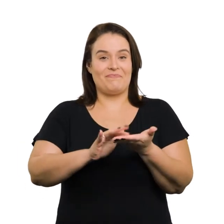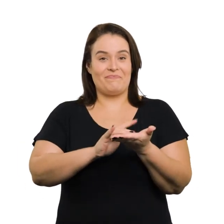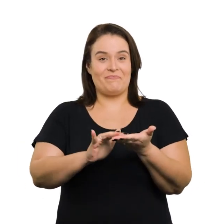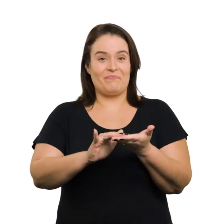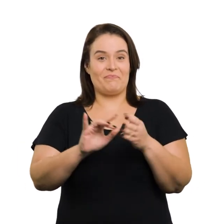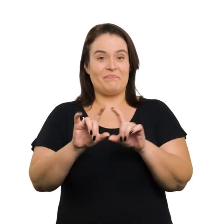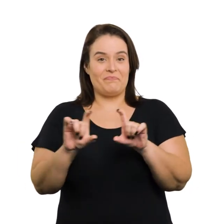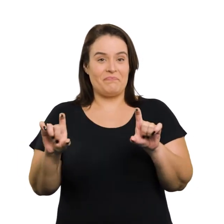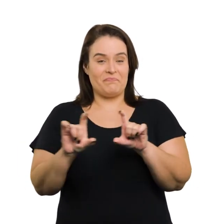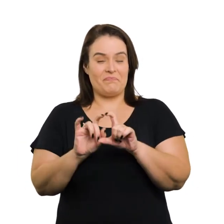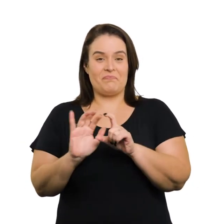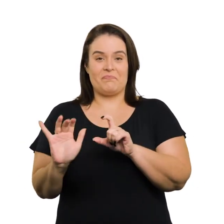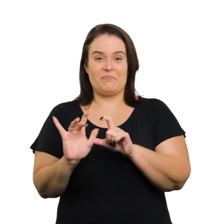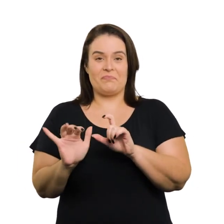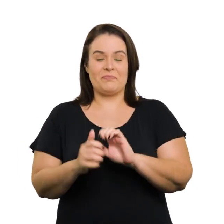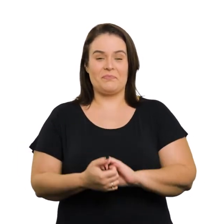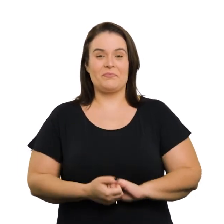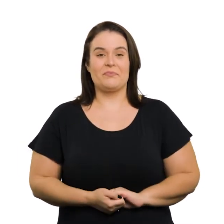Sinalização tátil.